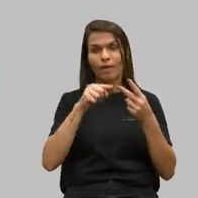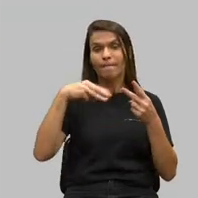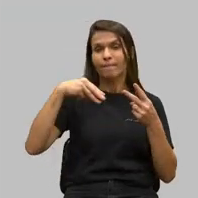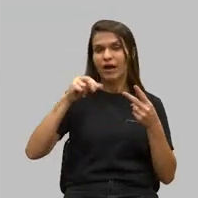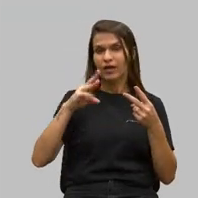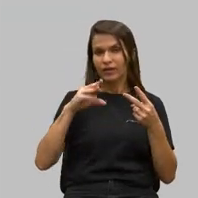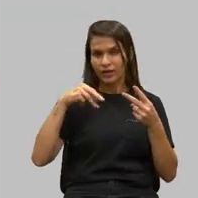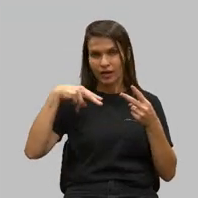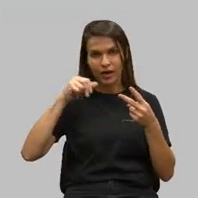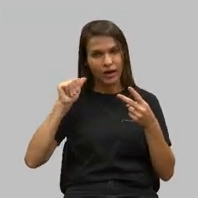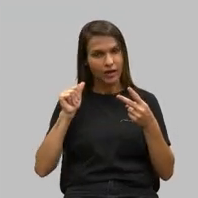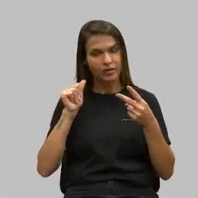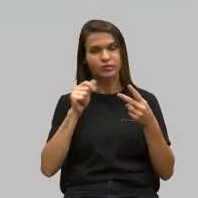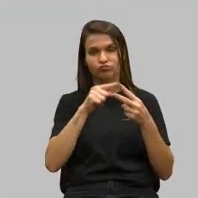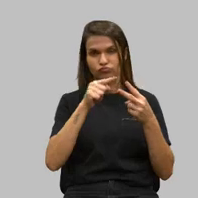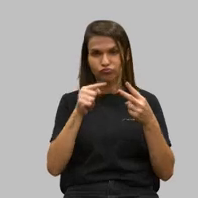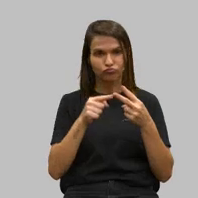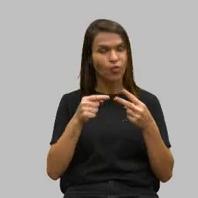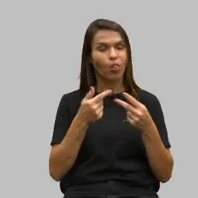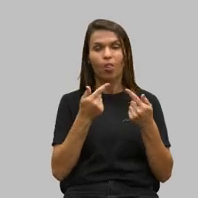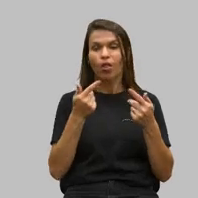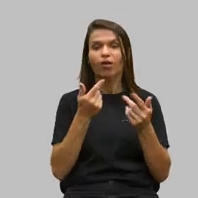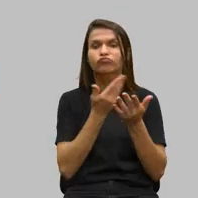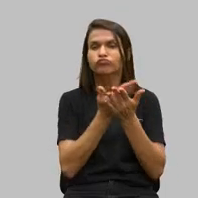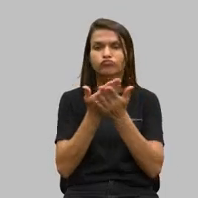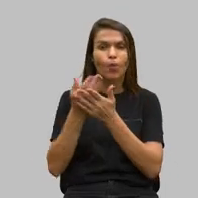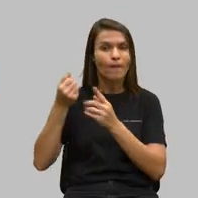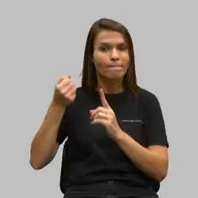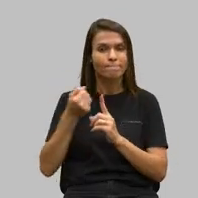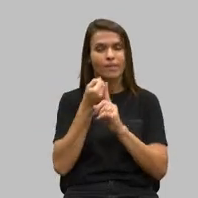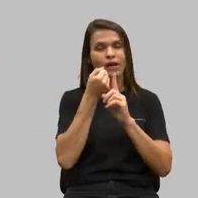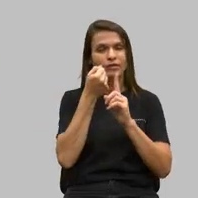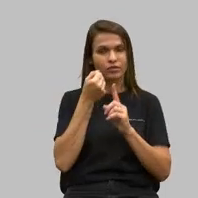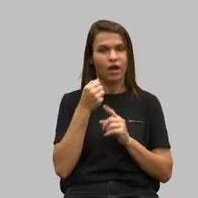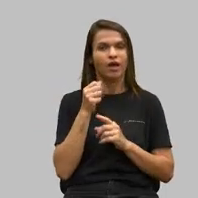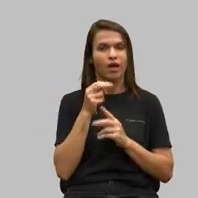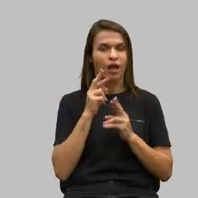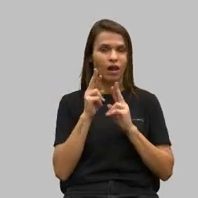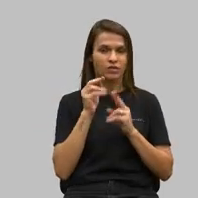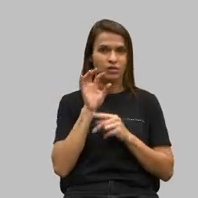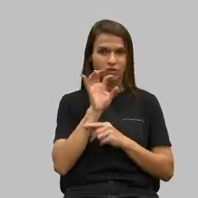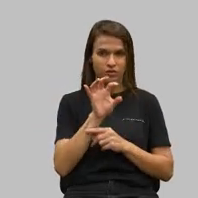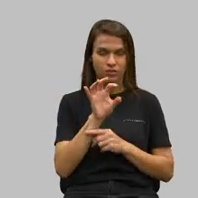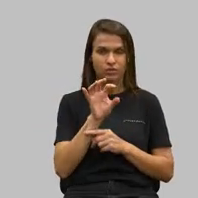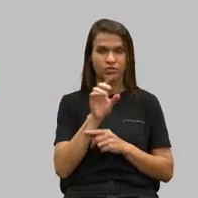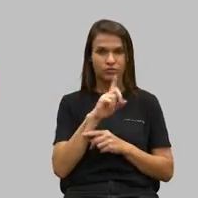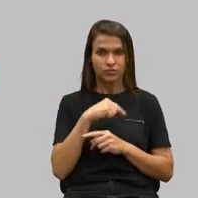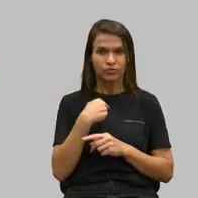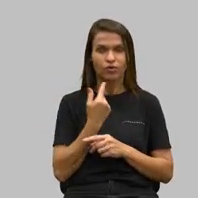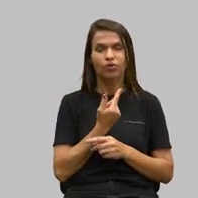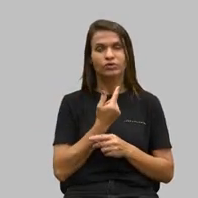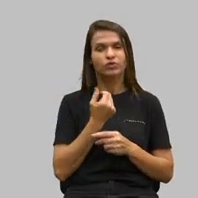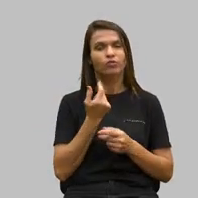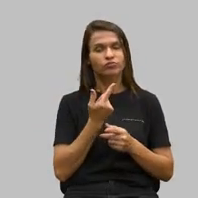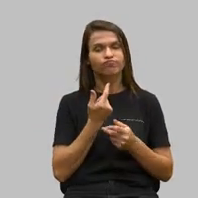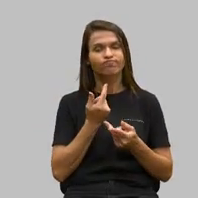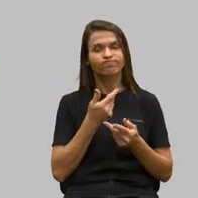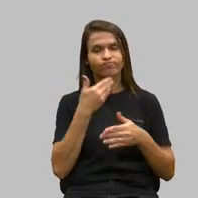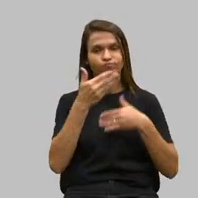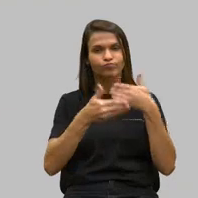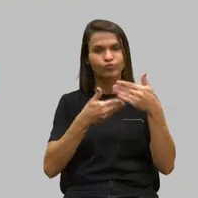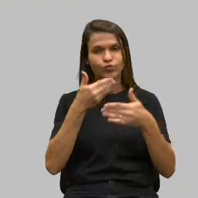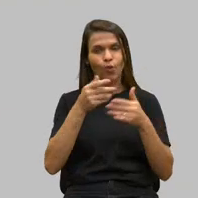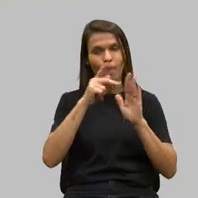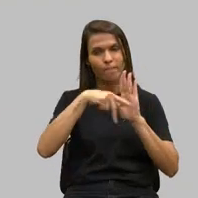estudos prévios de impactos em relação a isso e agora nós, a partir daí, estamos construindo, de fato, um